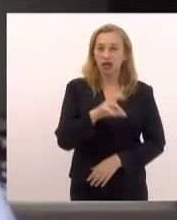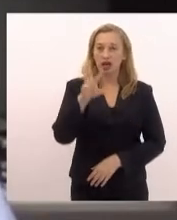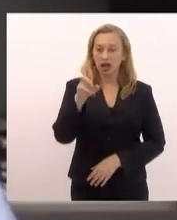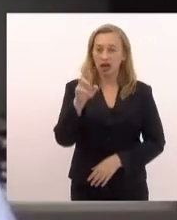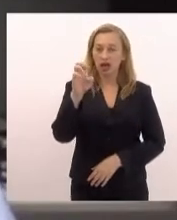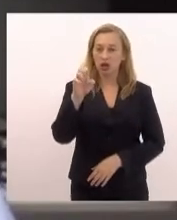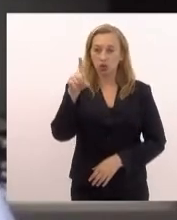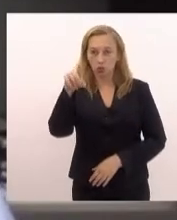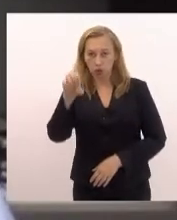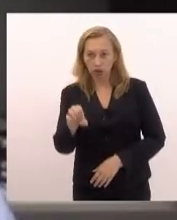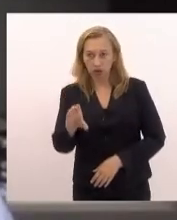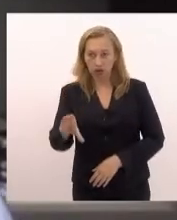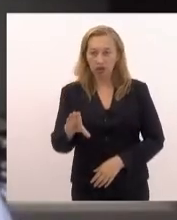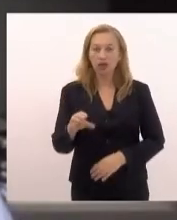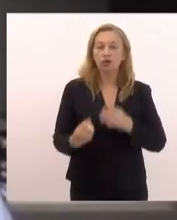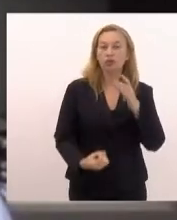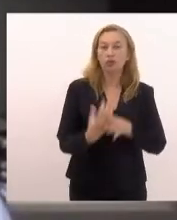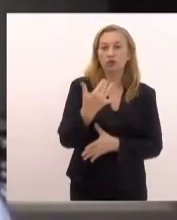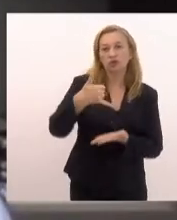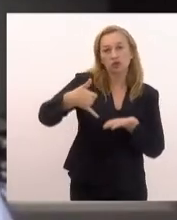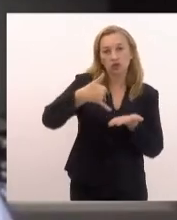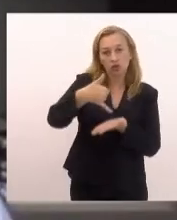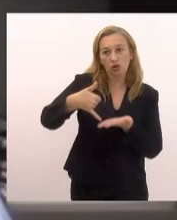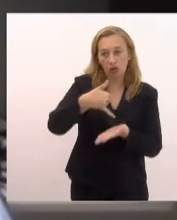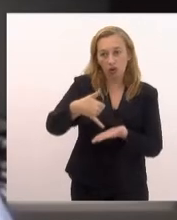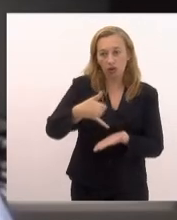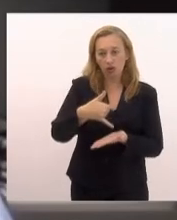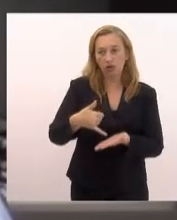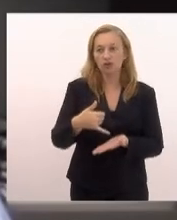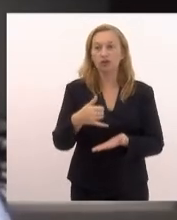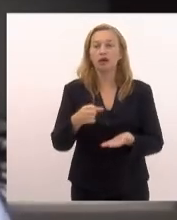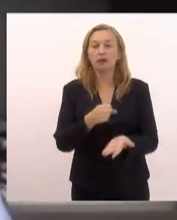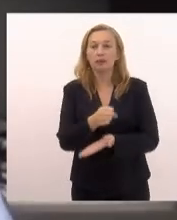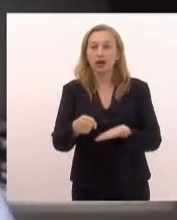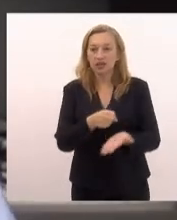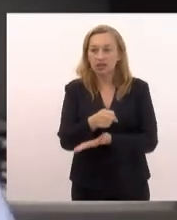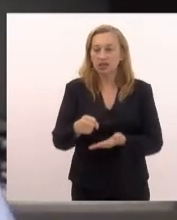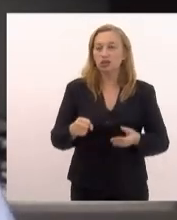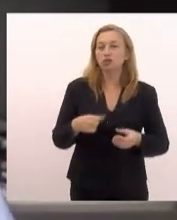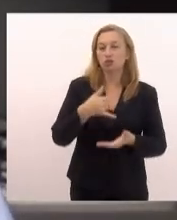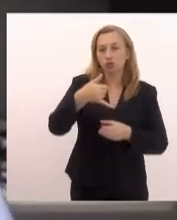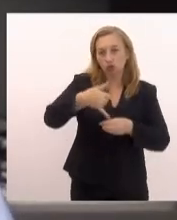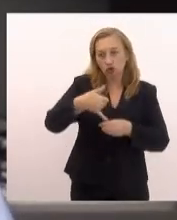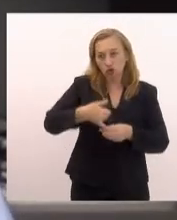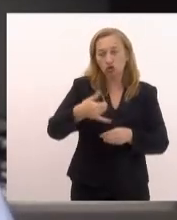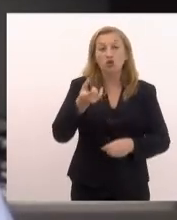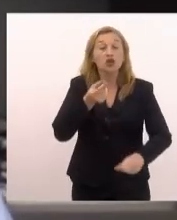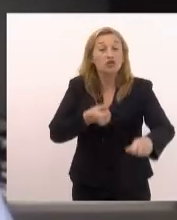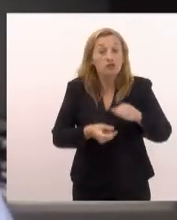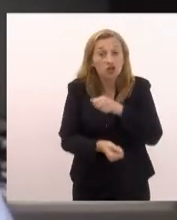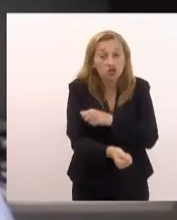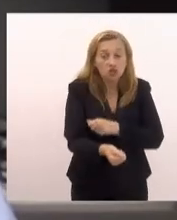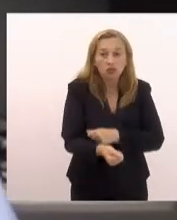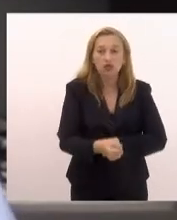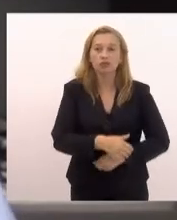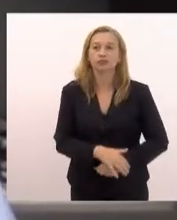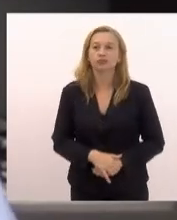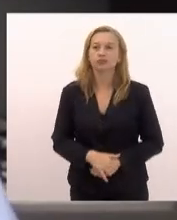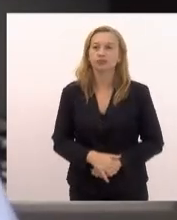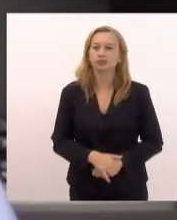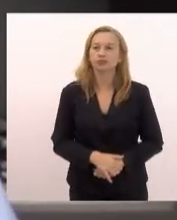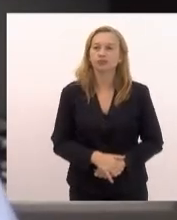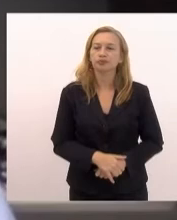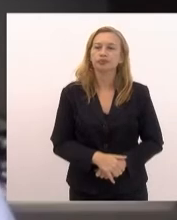para a produção de óleos, lubrificantes básicos e combustíveis, com investimento previsto de